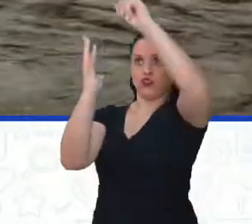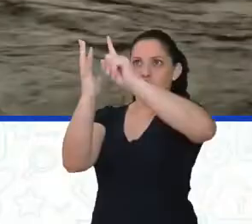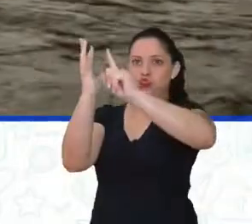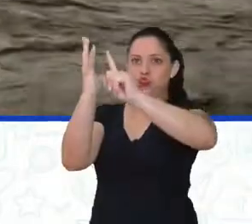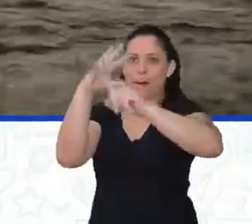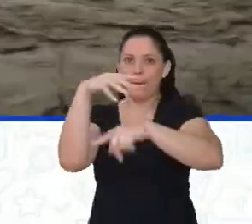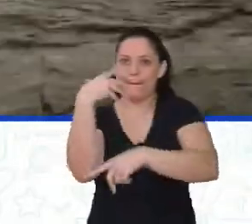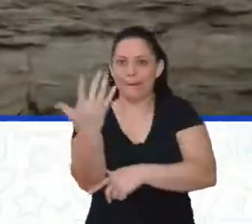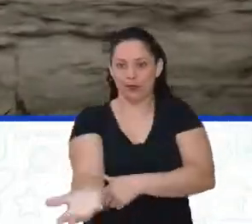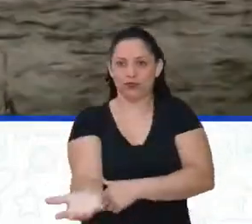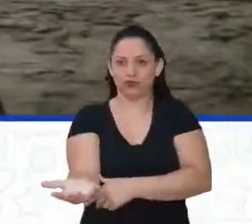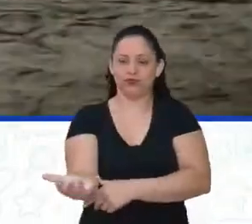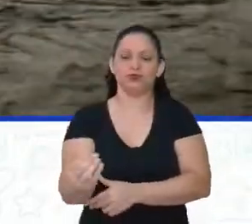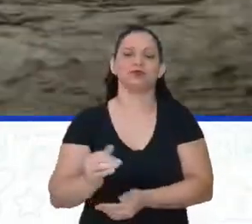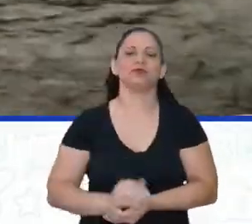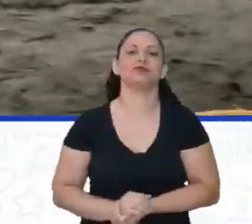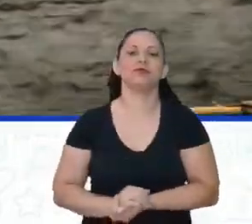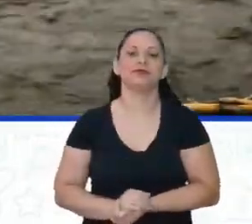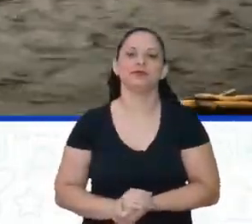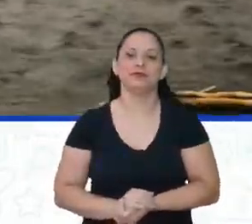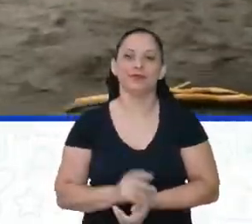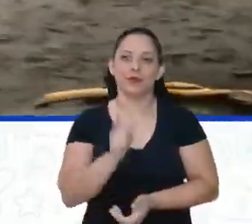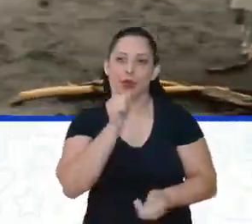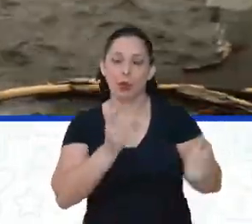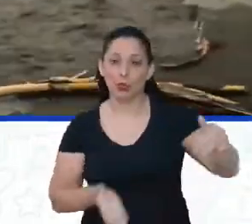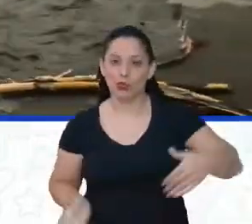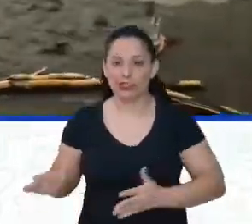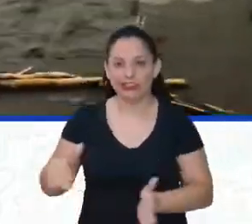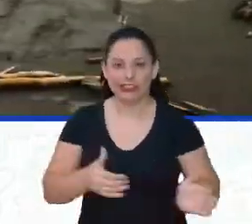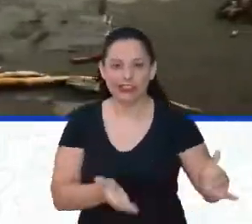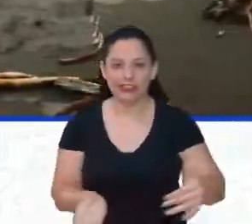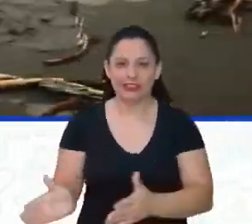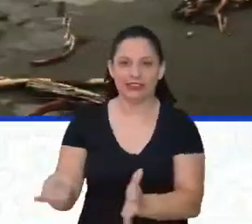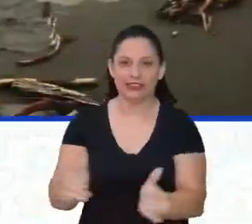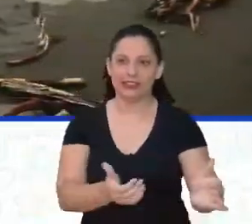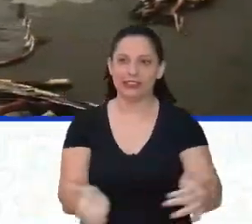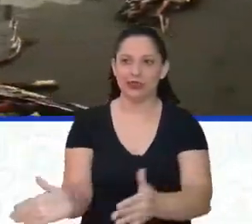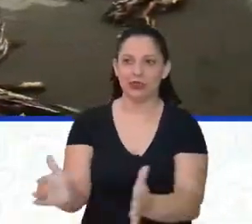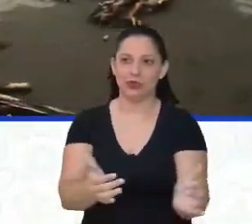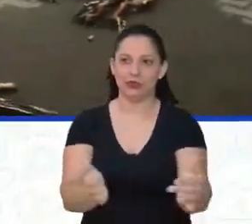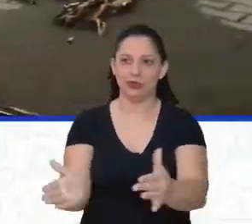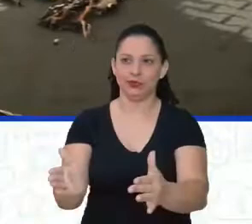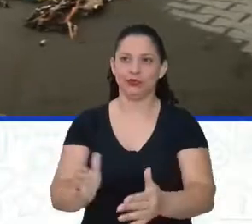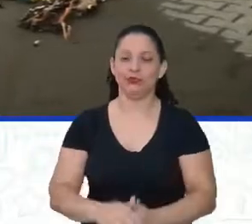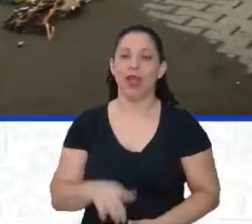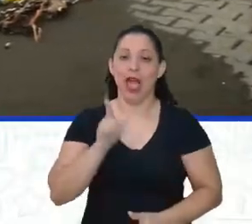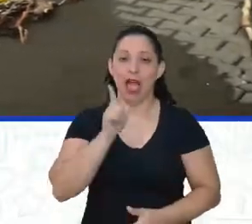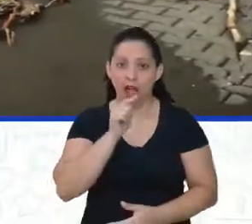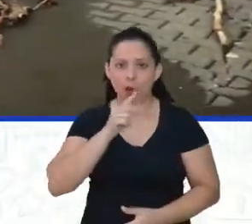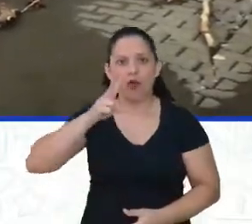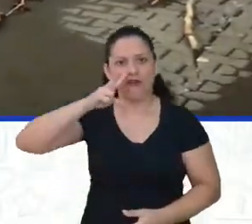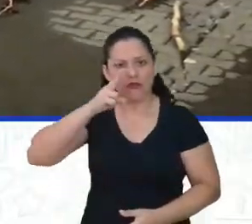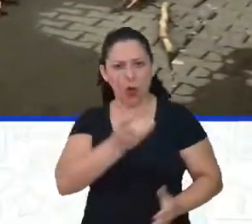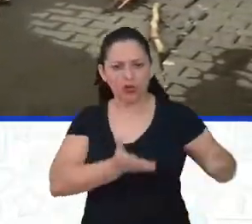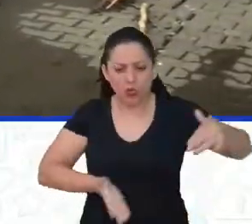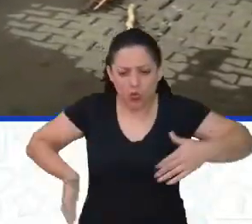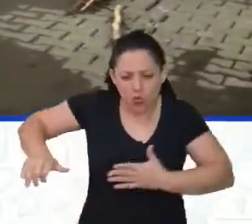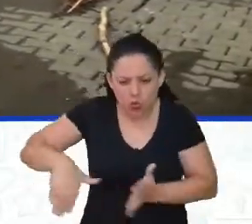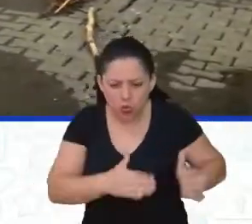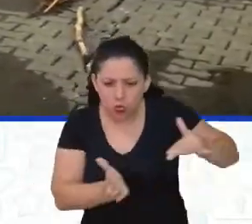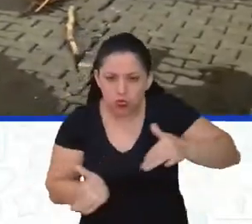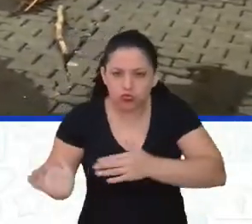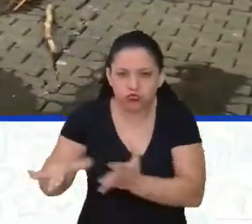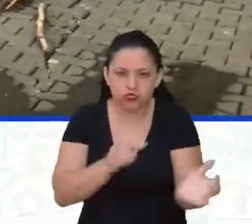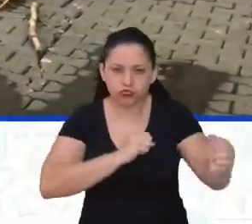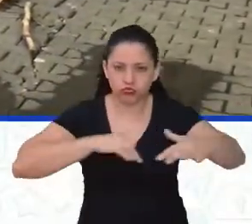né? Olha isso, gente. inundação, Como a água é forte, né? Vem com uma isso.